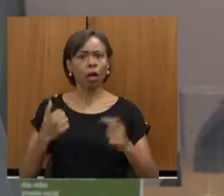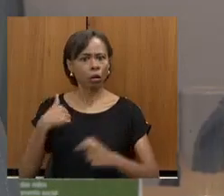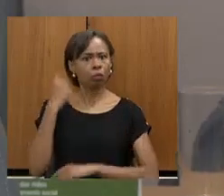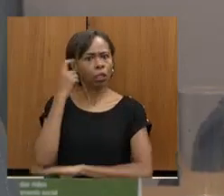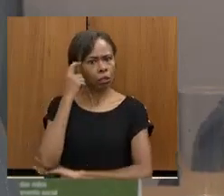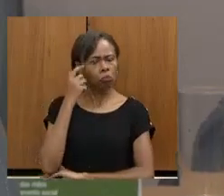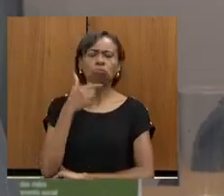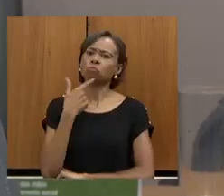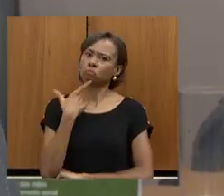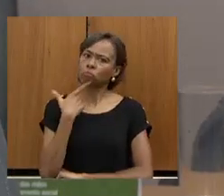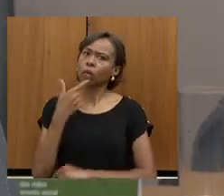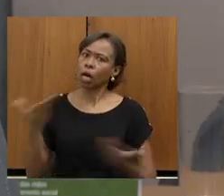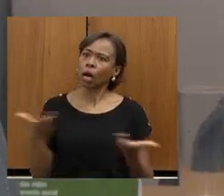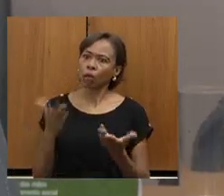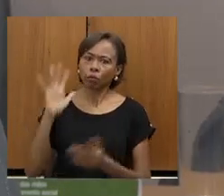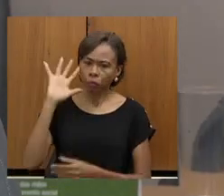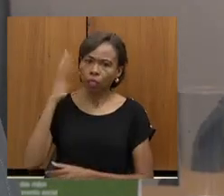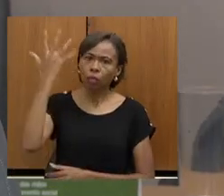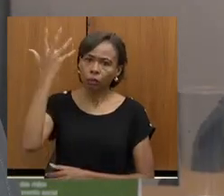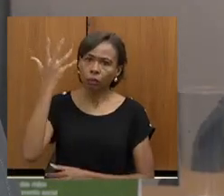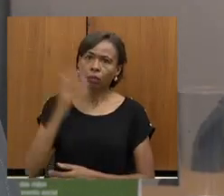vai funcionar, agora nós vamos resolver.